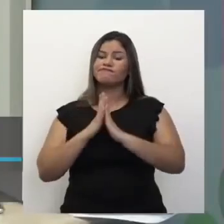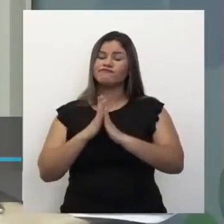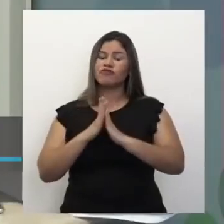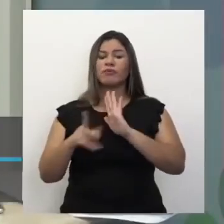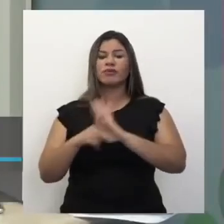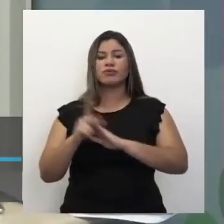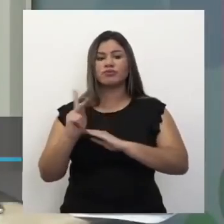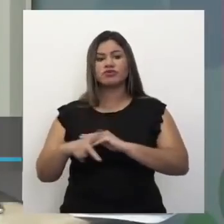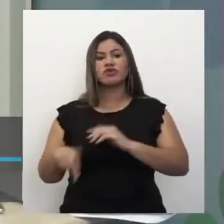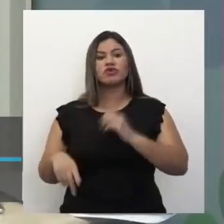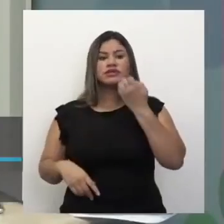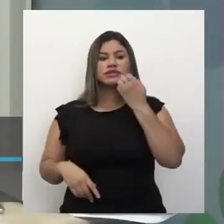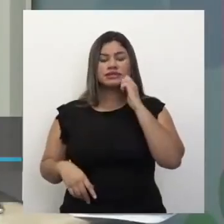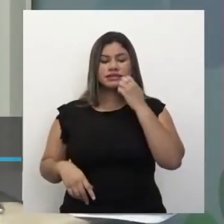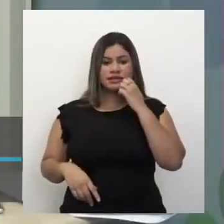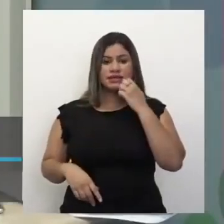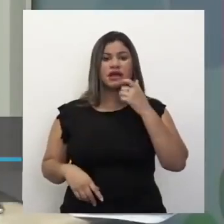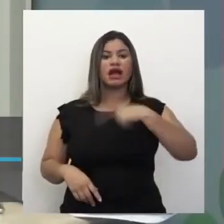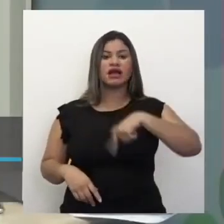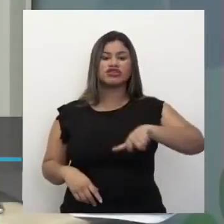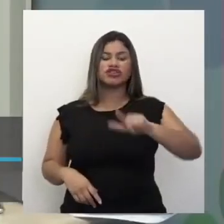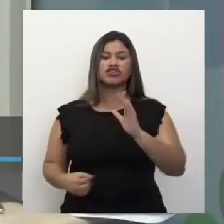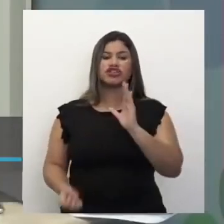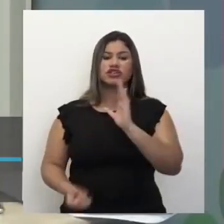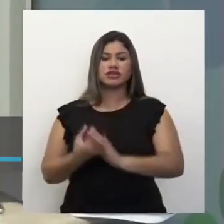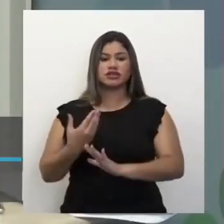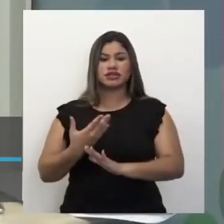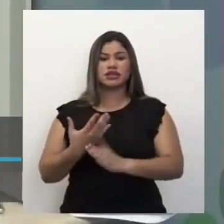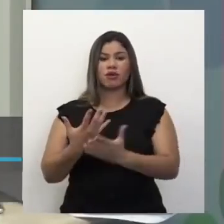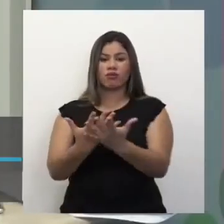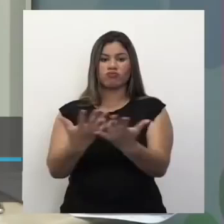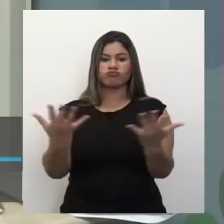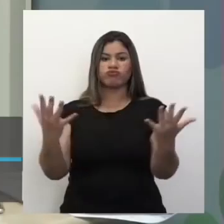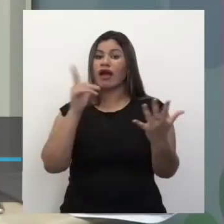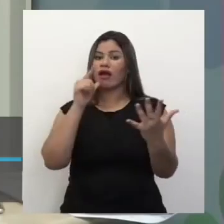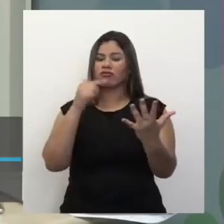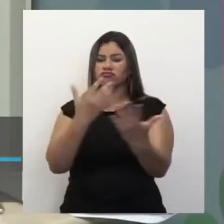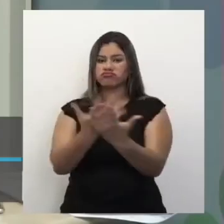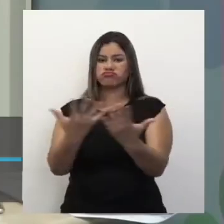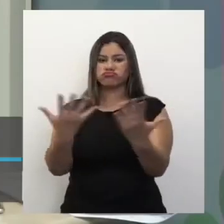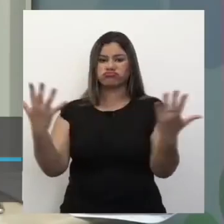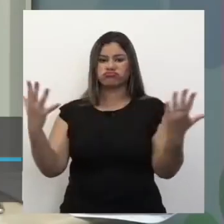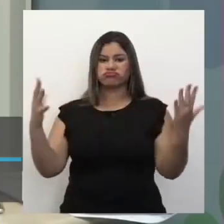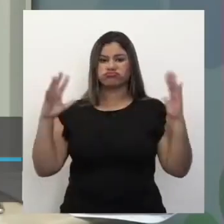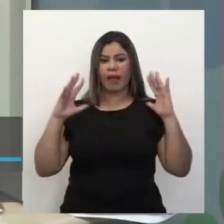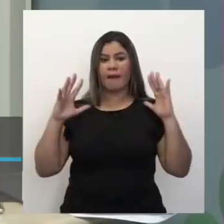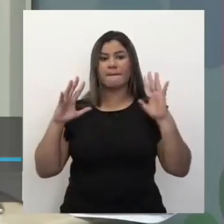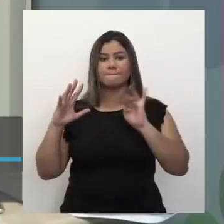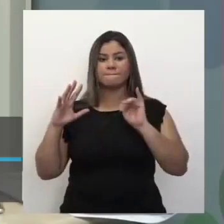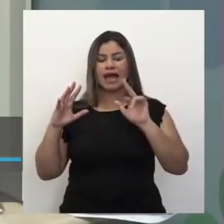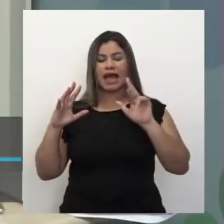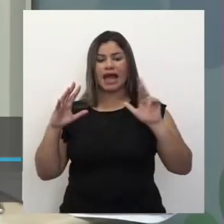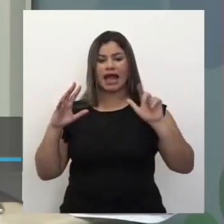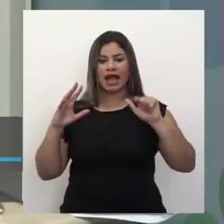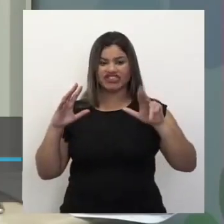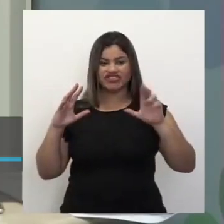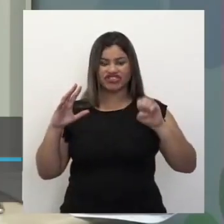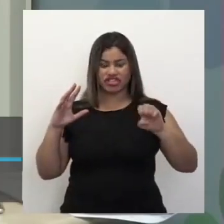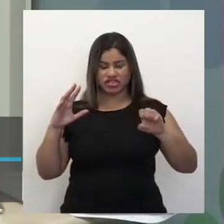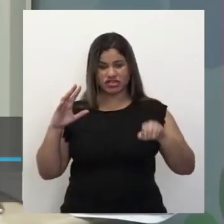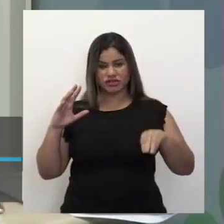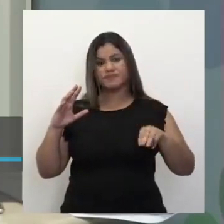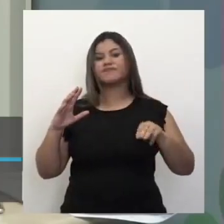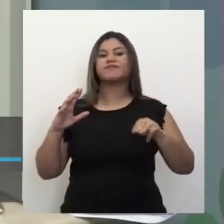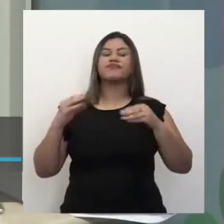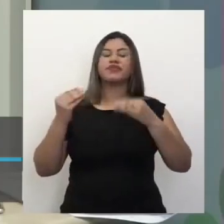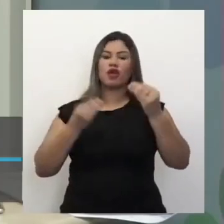ciências. Eu acho que quando a gente constrói uma barragem, a gente tem que fazer uma reflexão assim. Quando você faz a construção de uma barragem, você tem que